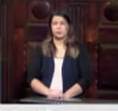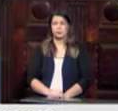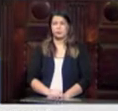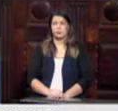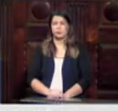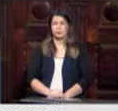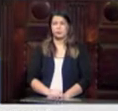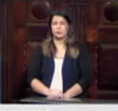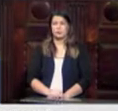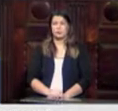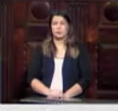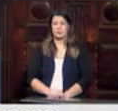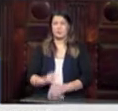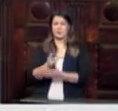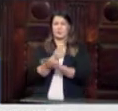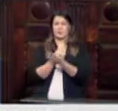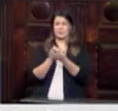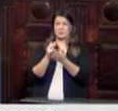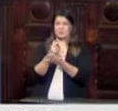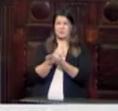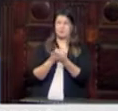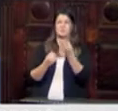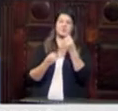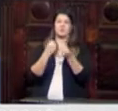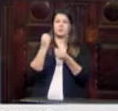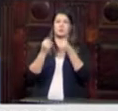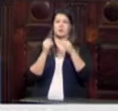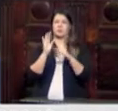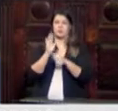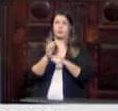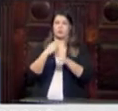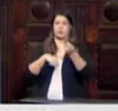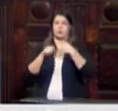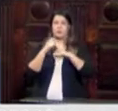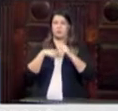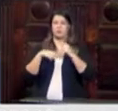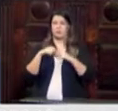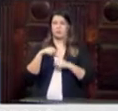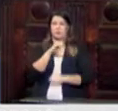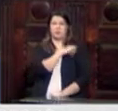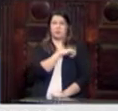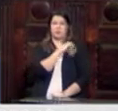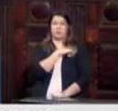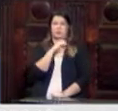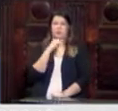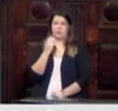Um slogan de como ajudar a economia do Rio de Janeiro a crescer.